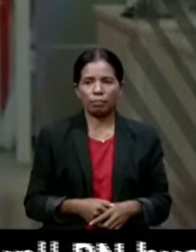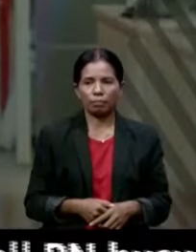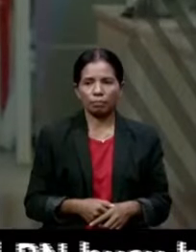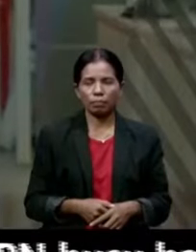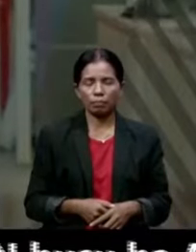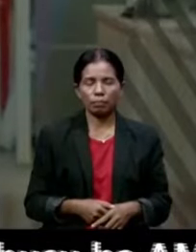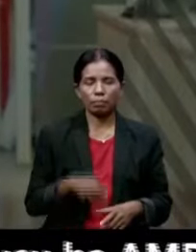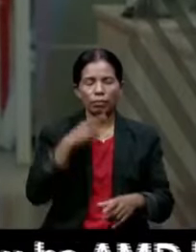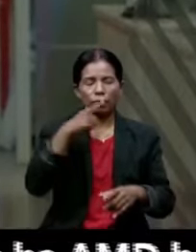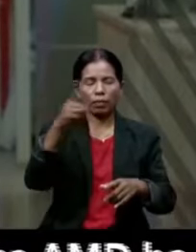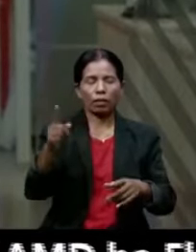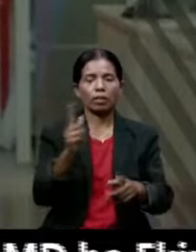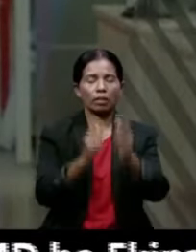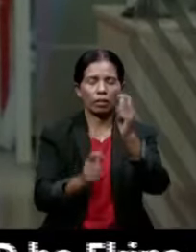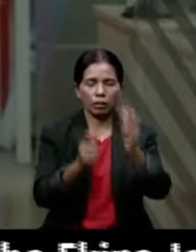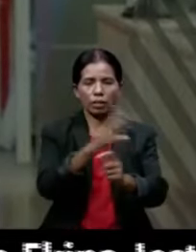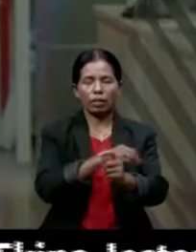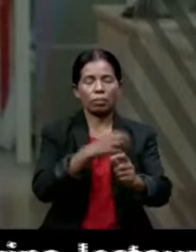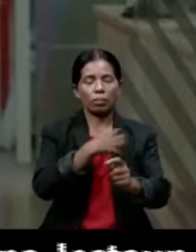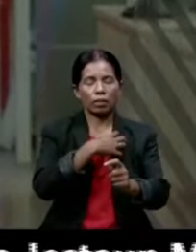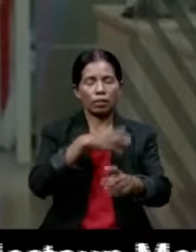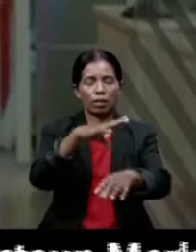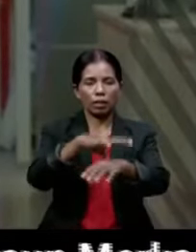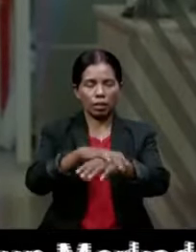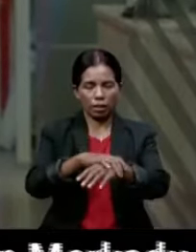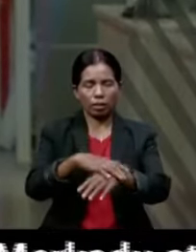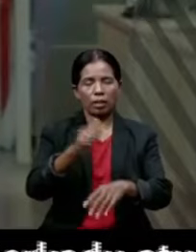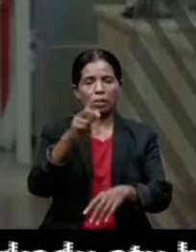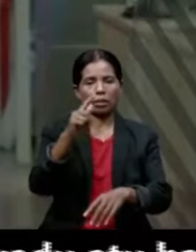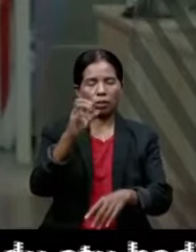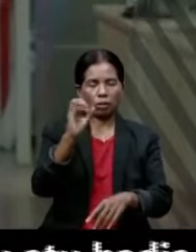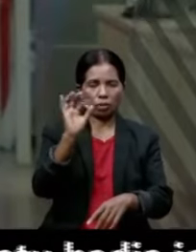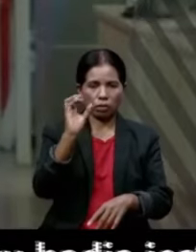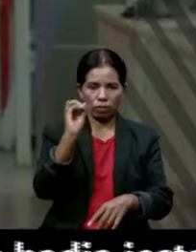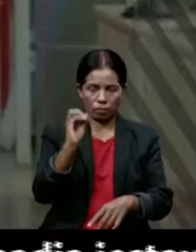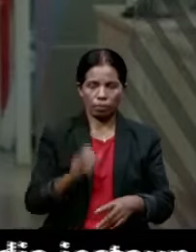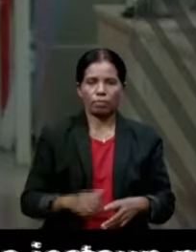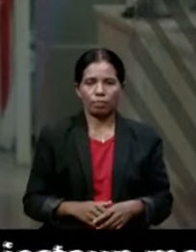Pretele executa manar o tribunal o de detém ricas fugitivo Arnolfo Teves.